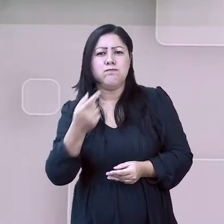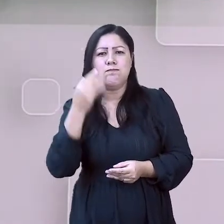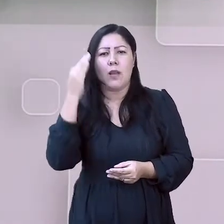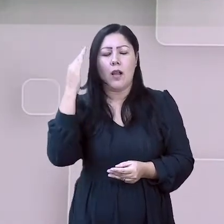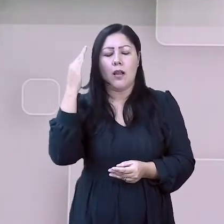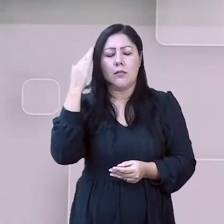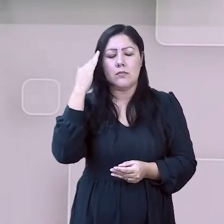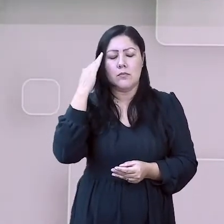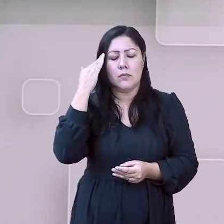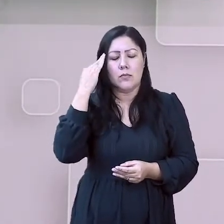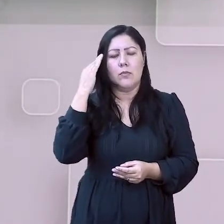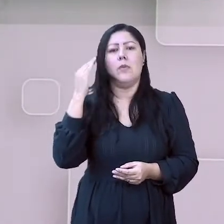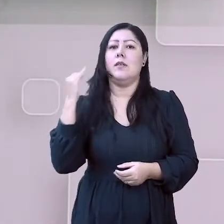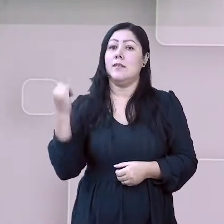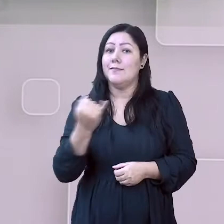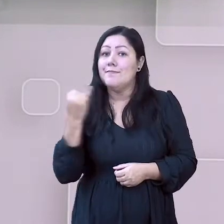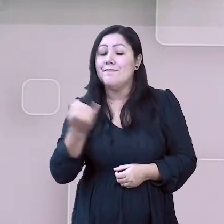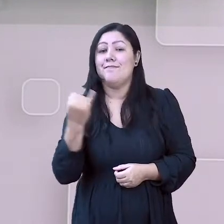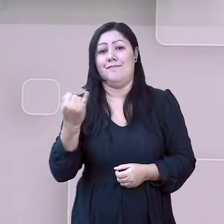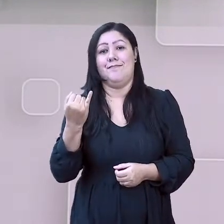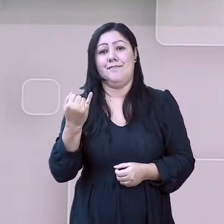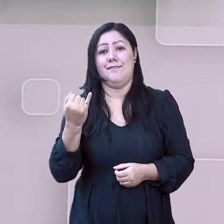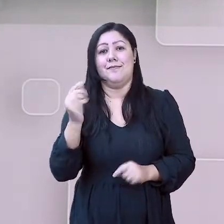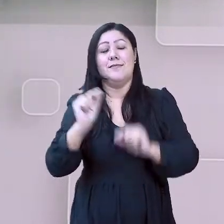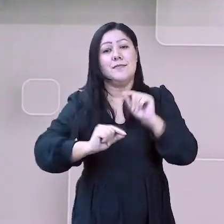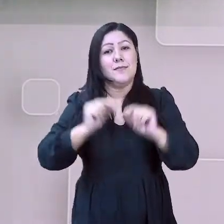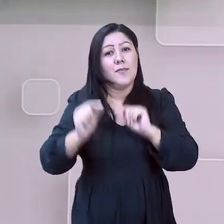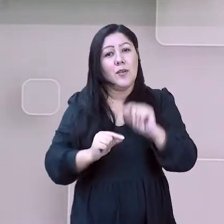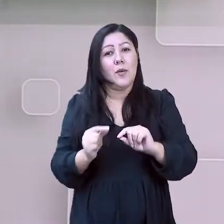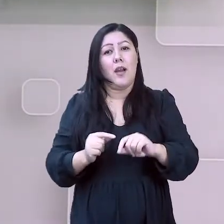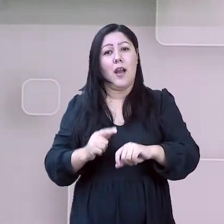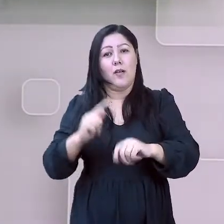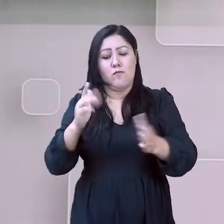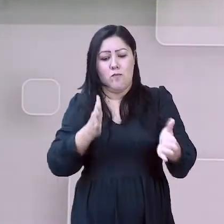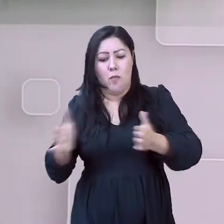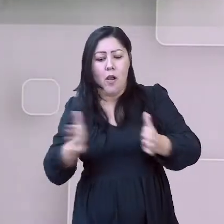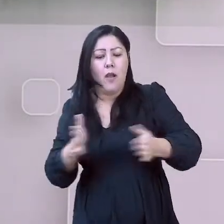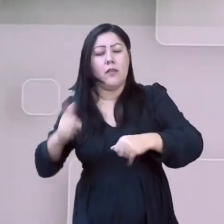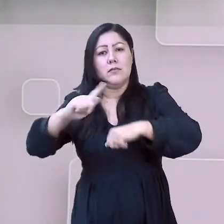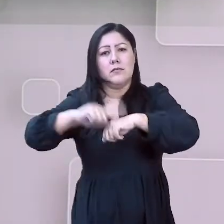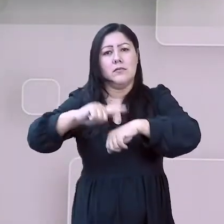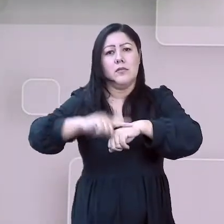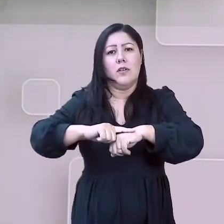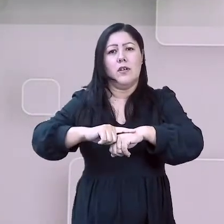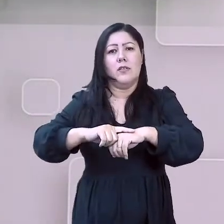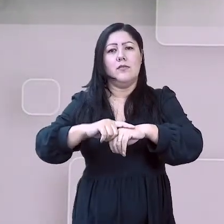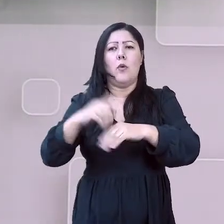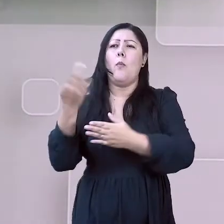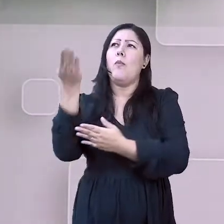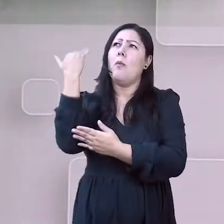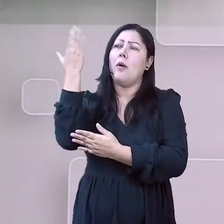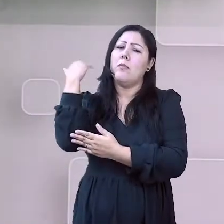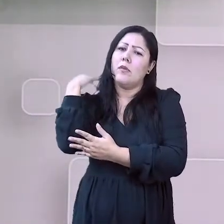se trata de tempo geológico, é a formação desse planeta.